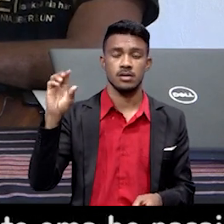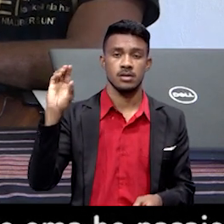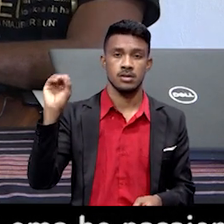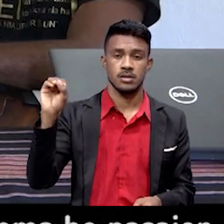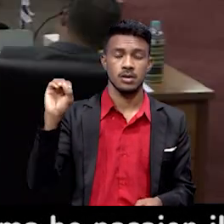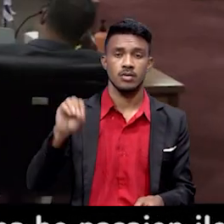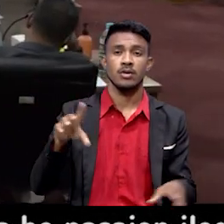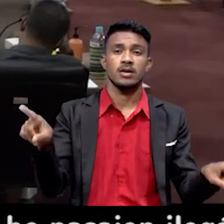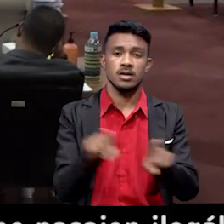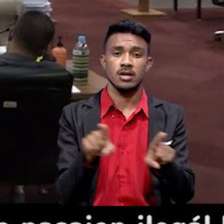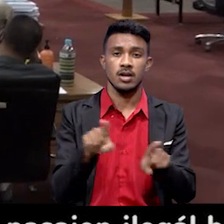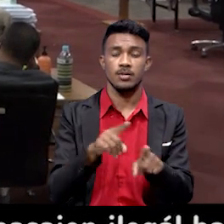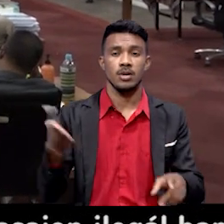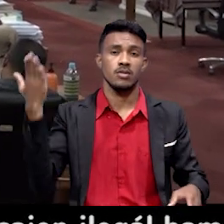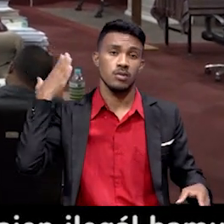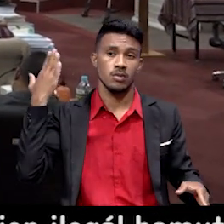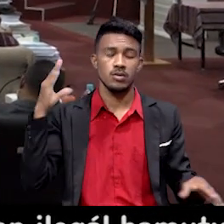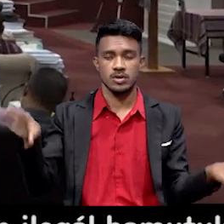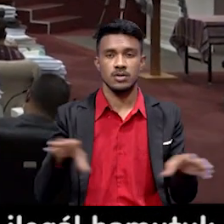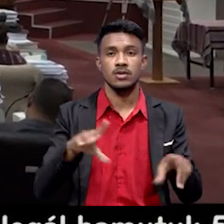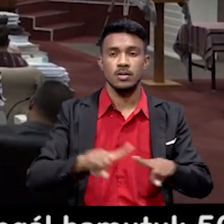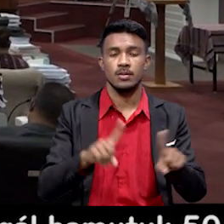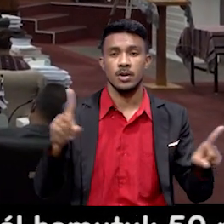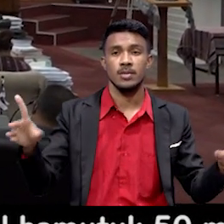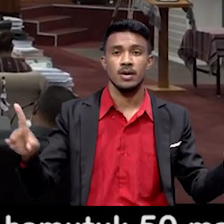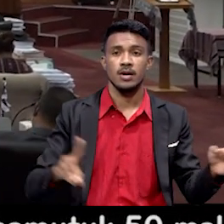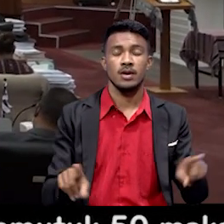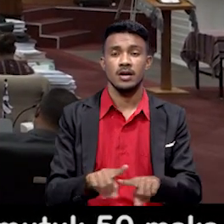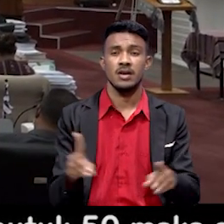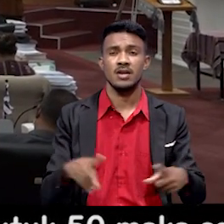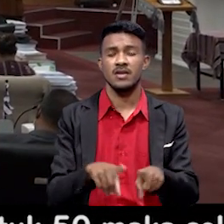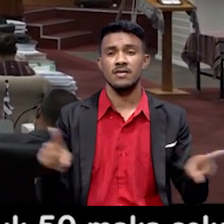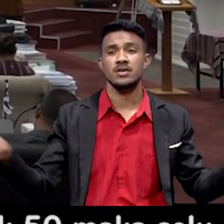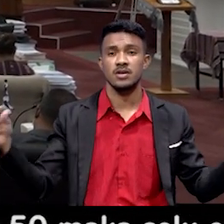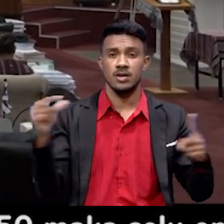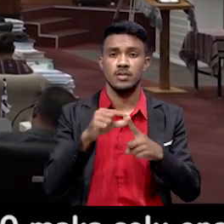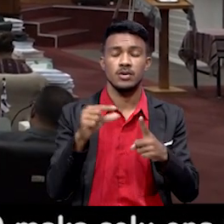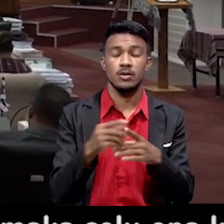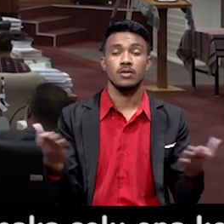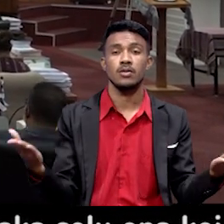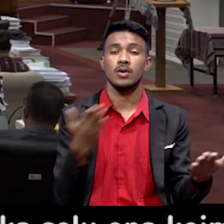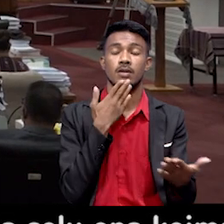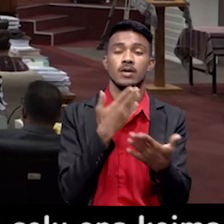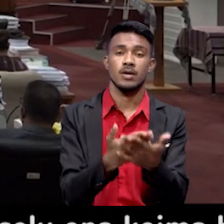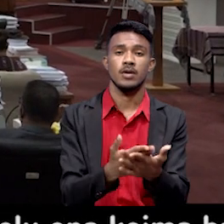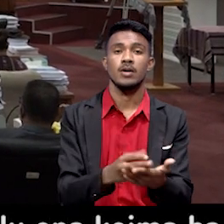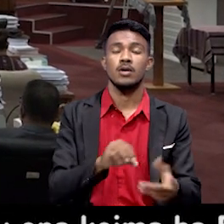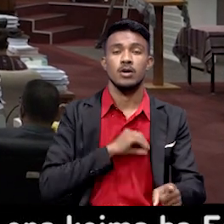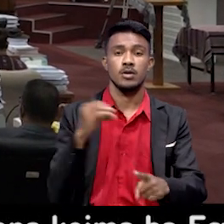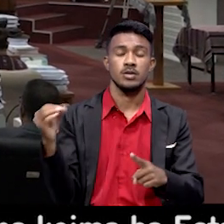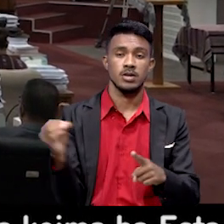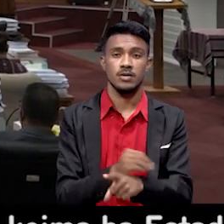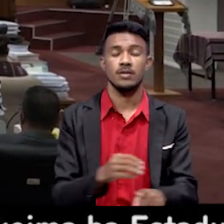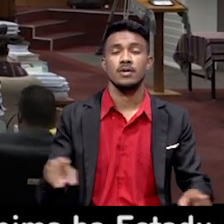exime remuneratório para os titulares, mas vê diferença de a terminologia, no ninho benefício, no objetivo, no fatin